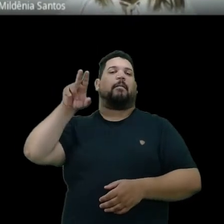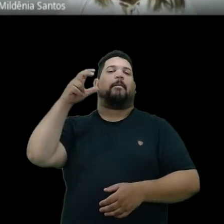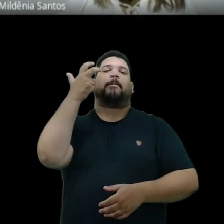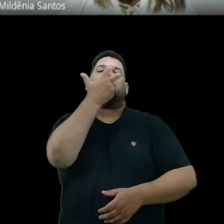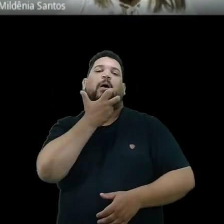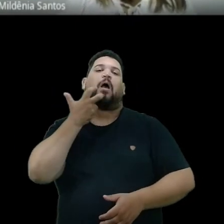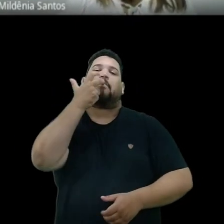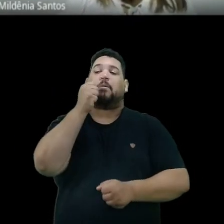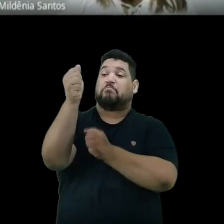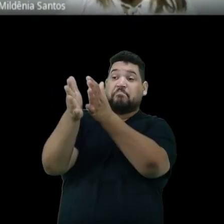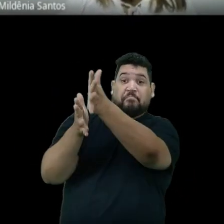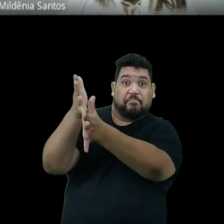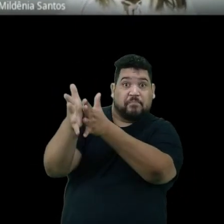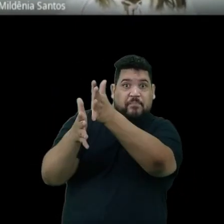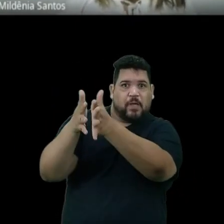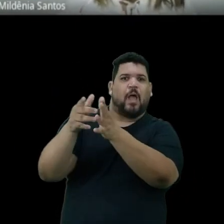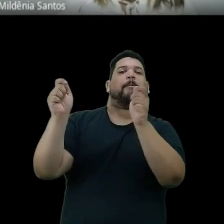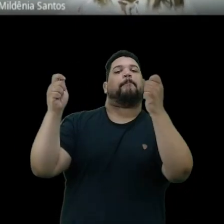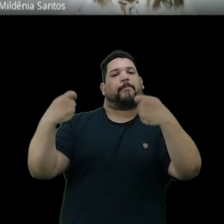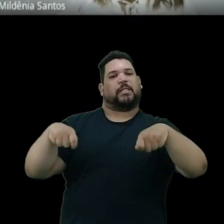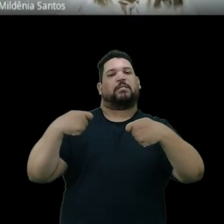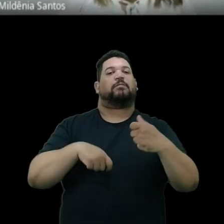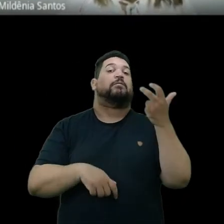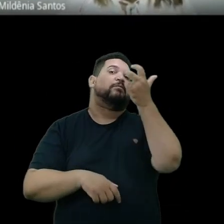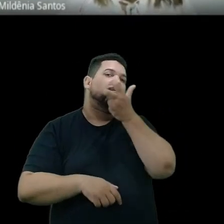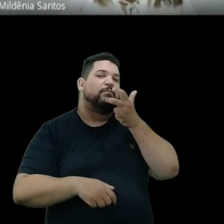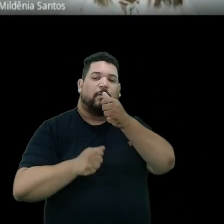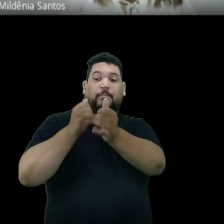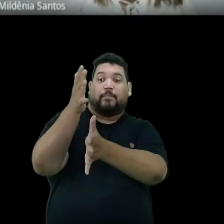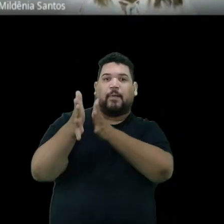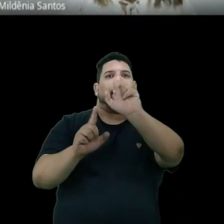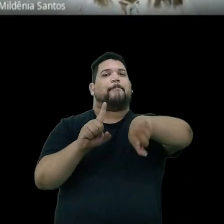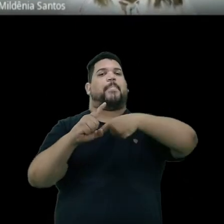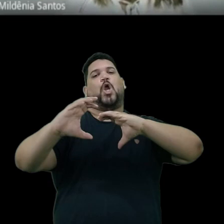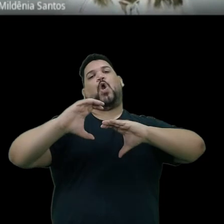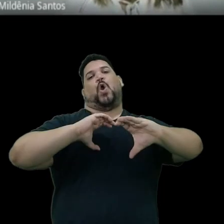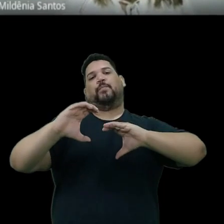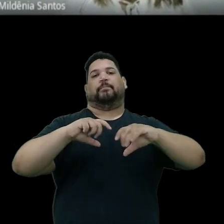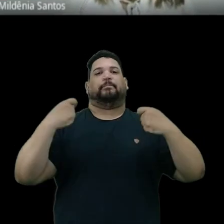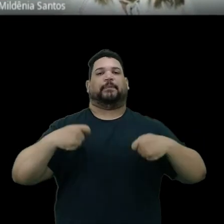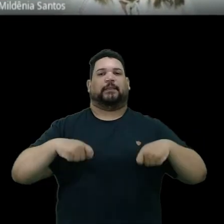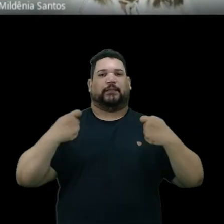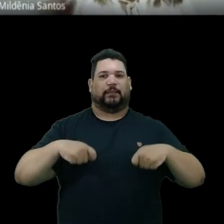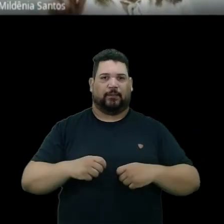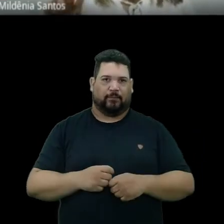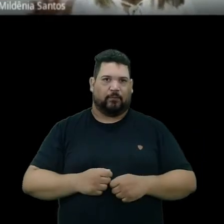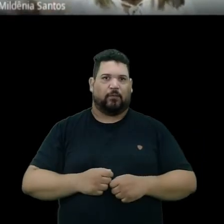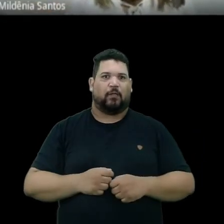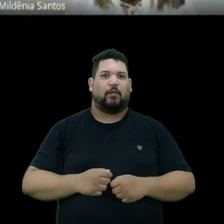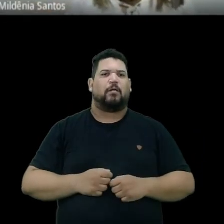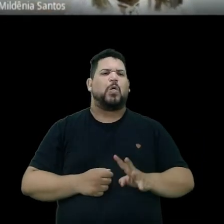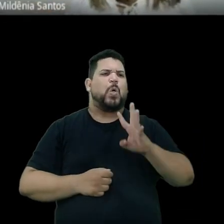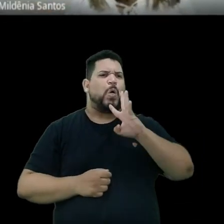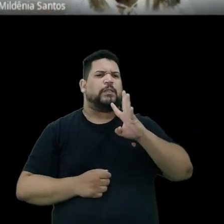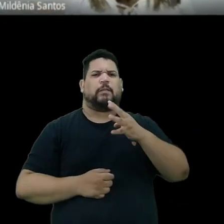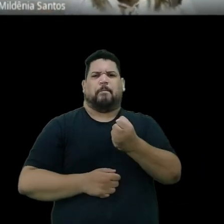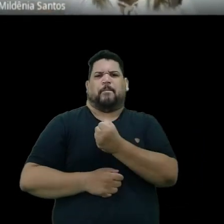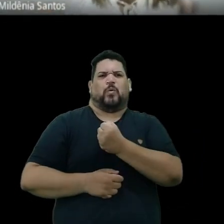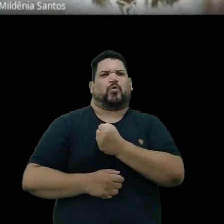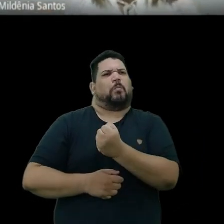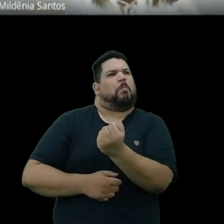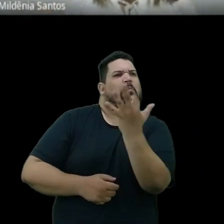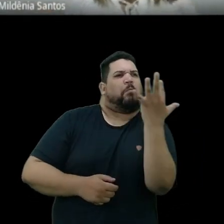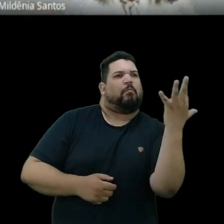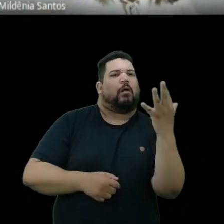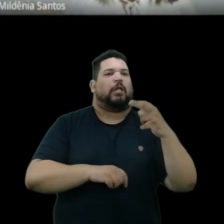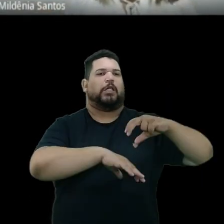falar e se comunicar. Não adianta eu saber todos os números, todos os nomes dos dinossauros,